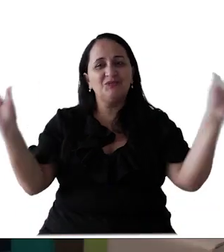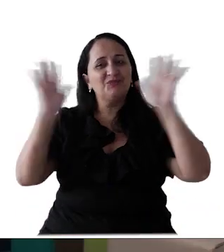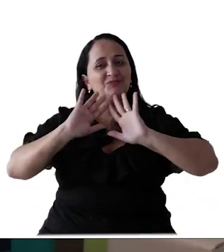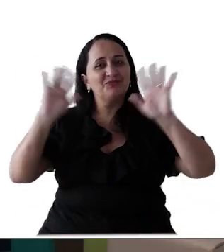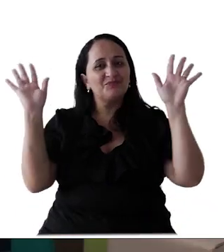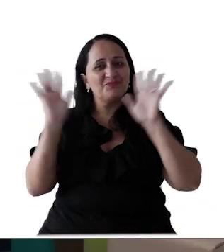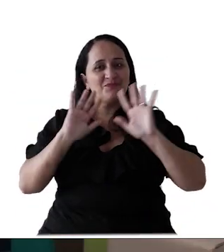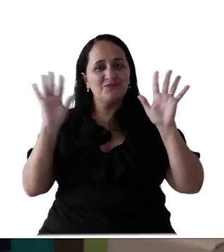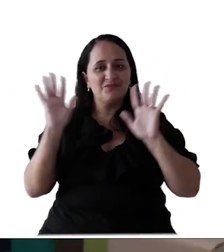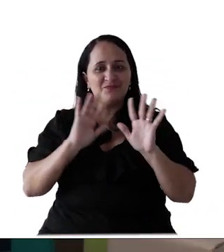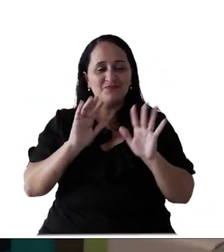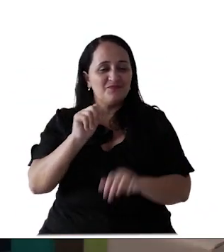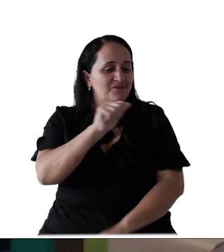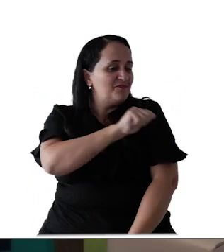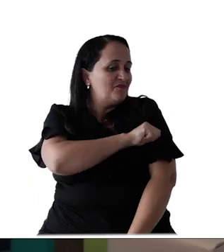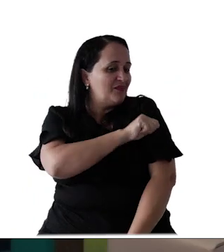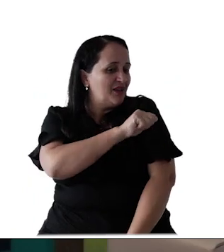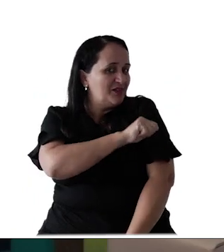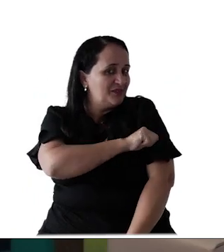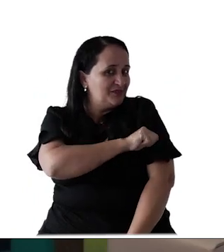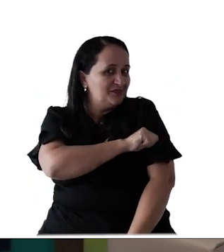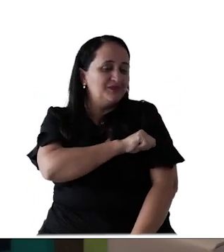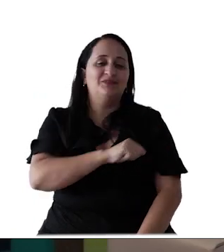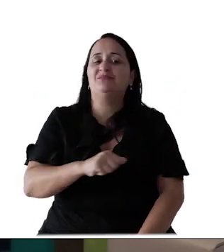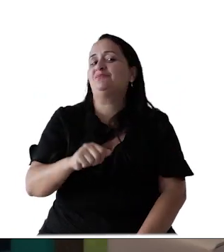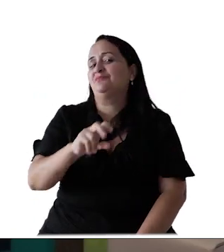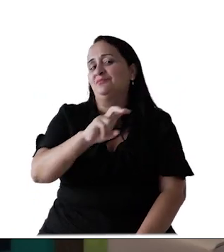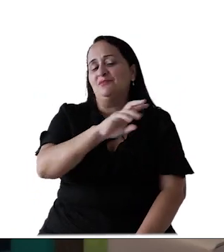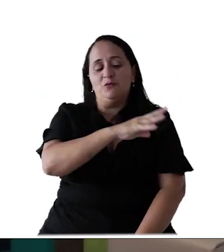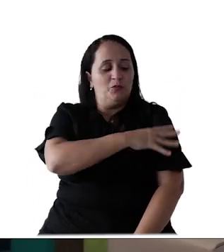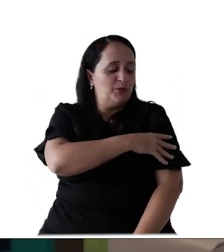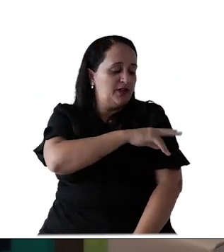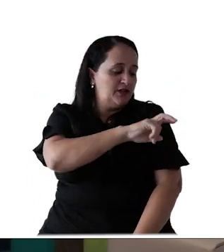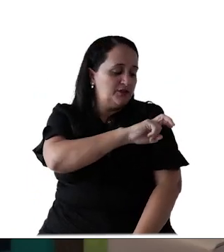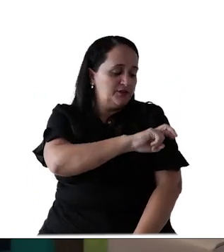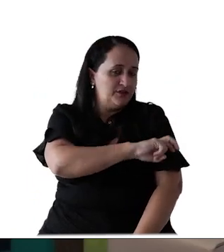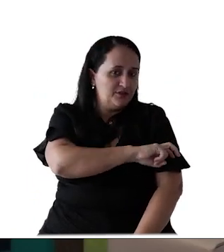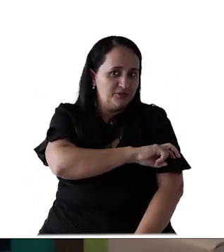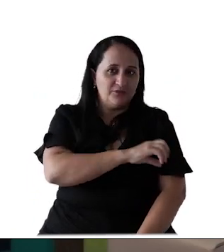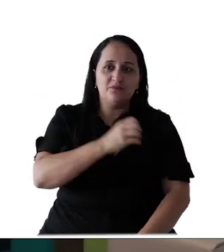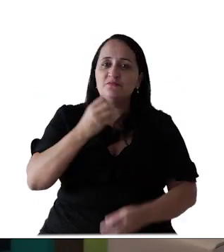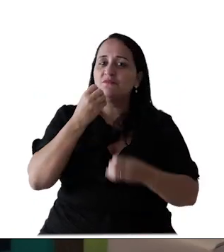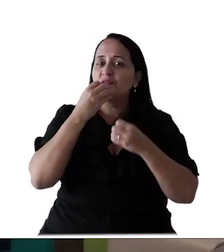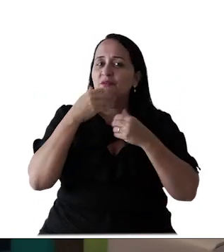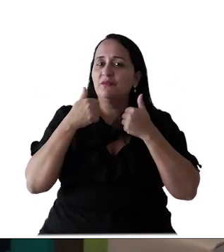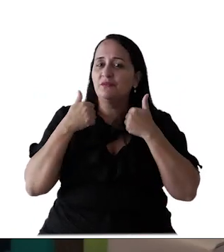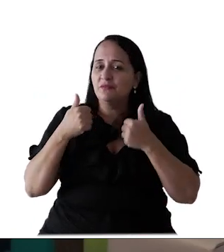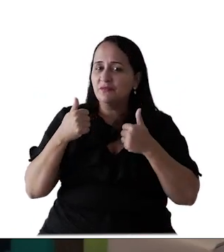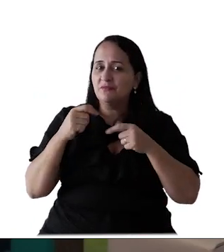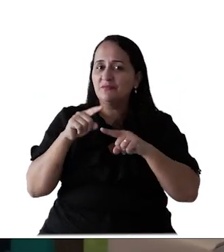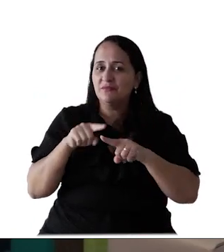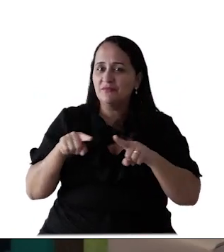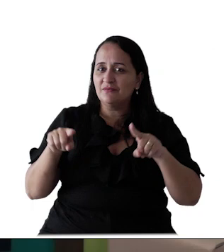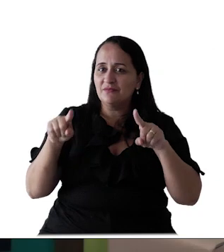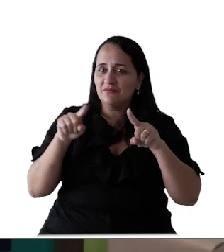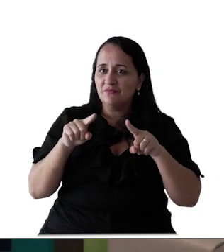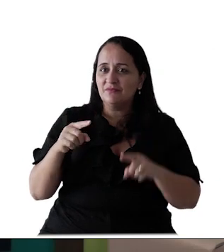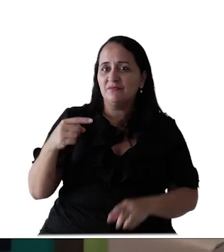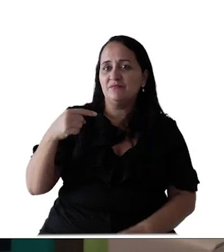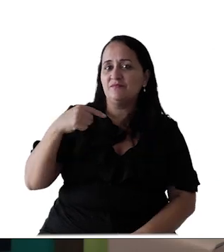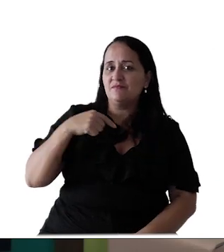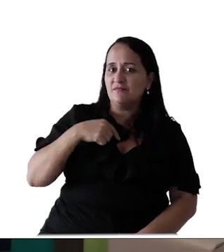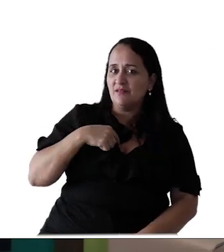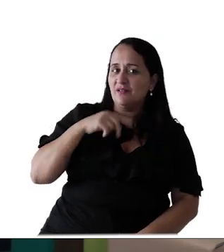Olá, alunos do ciclo 2, quarto e quinto ano da Rede Municipal de Ensino. Tudo bem com vocês? Estamos aqui, eu e a